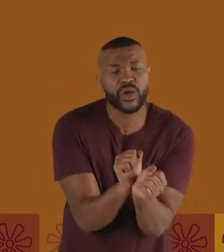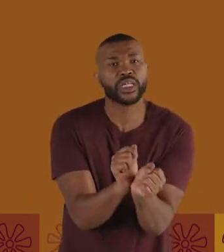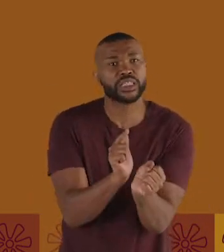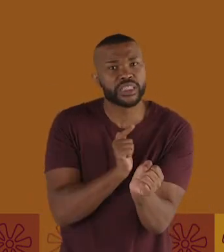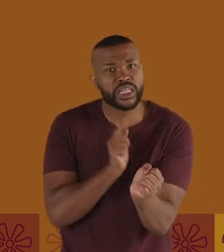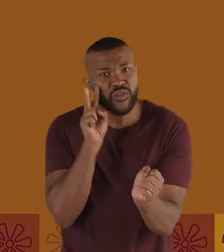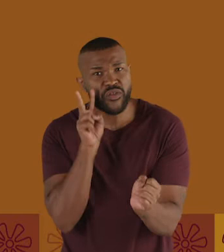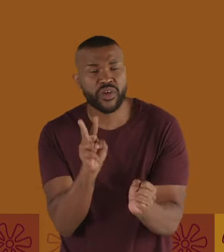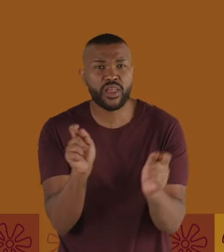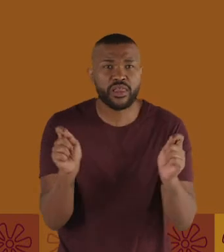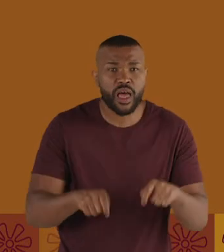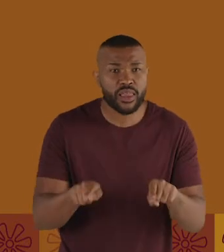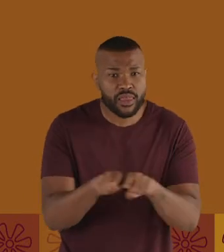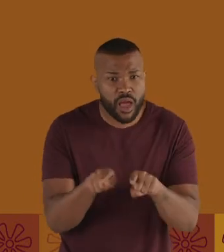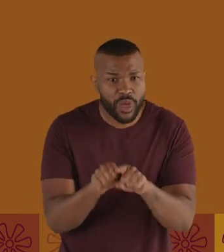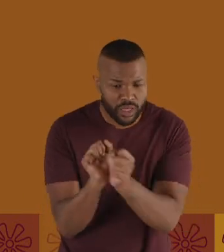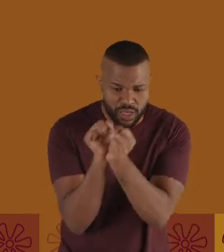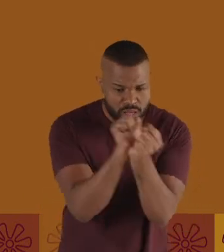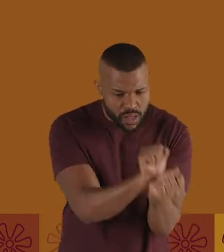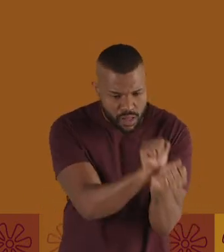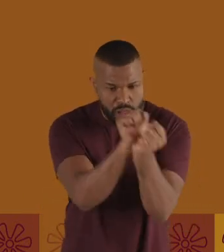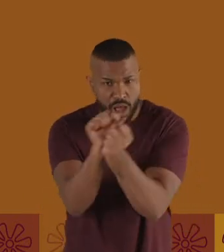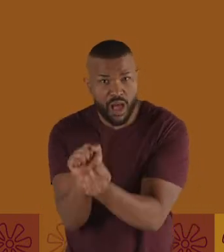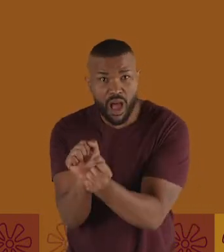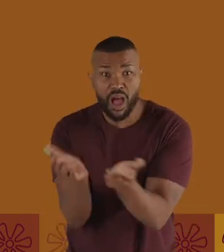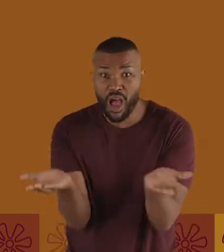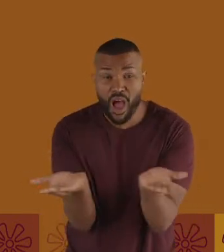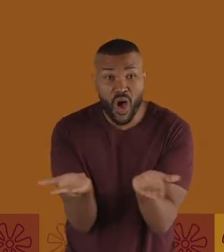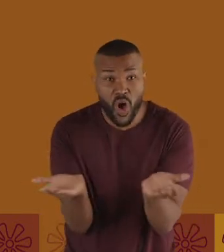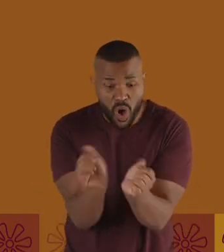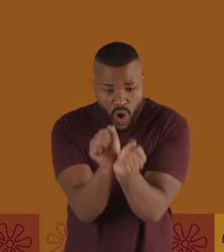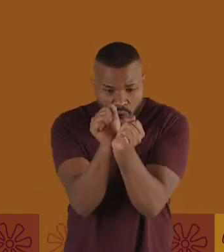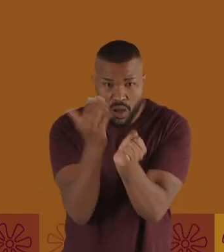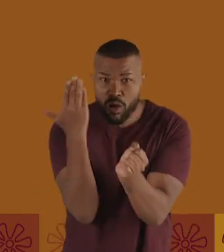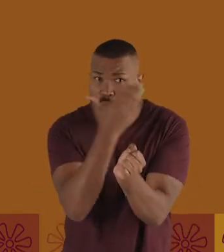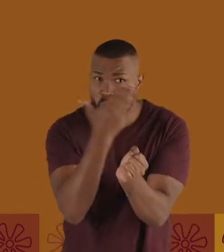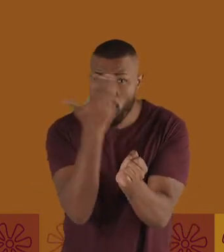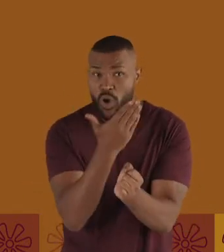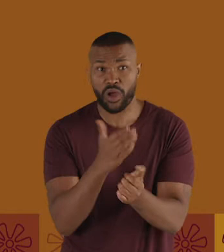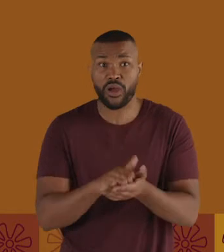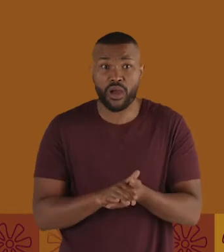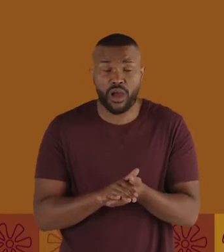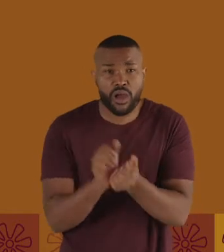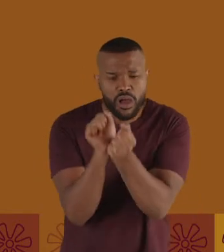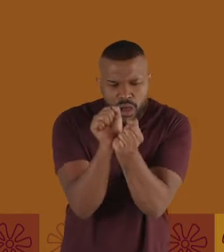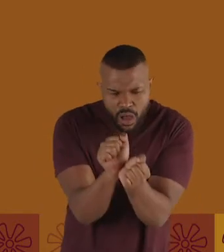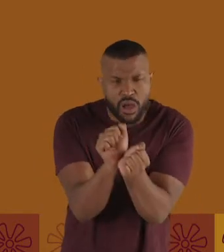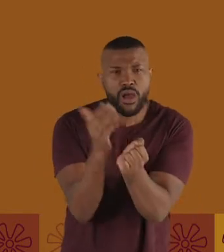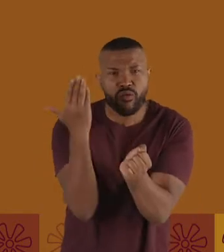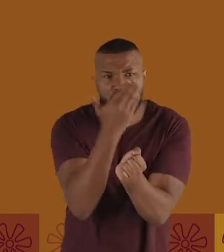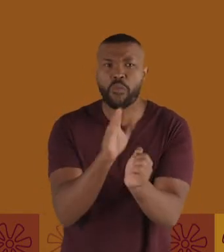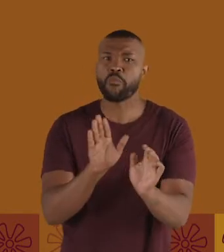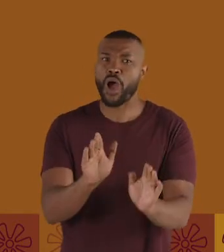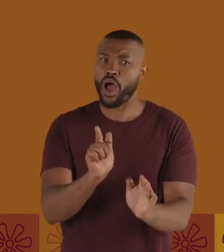eram visíveis, sobre grilhões e correntes que no presente são invisíveis,